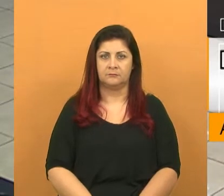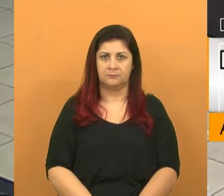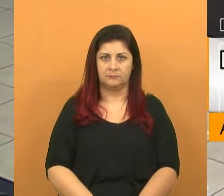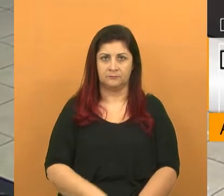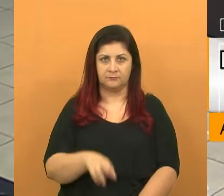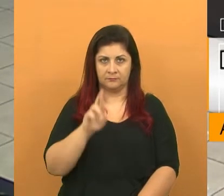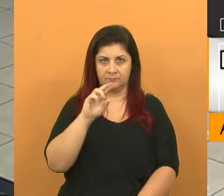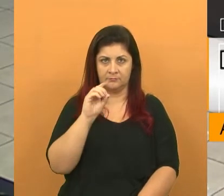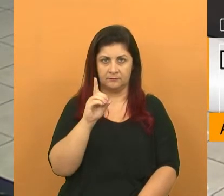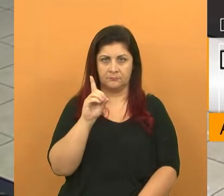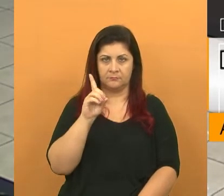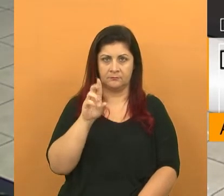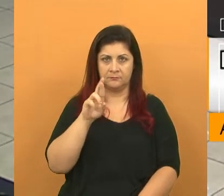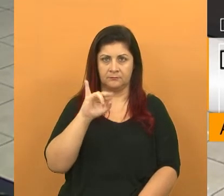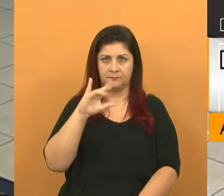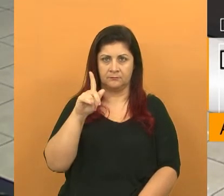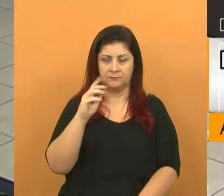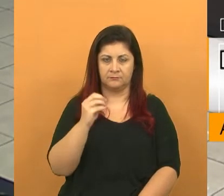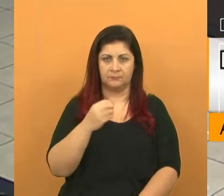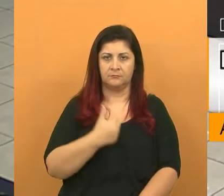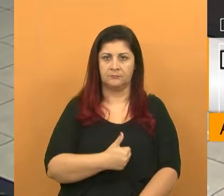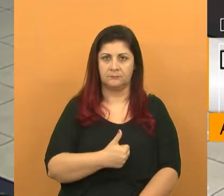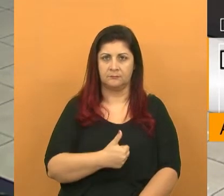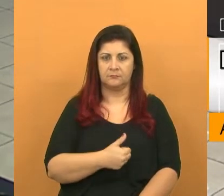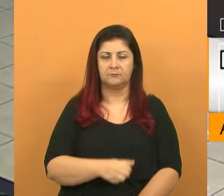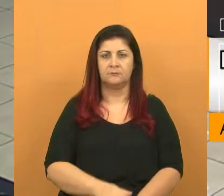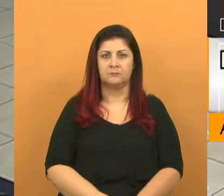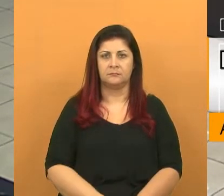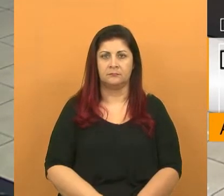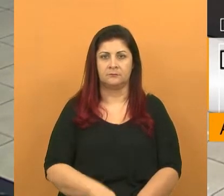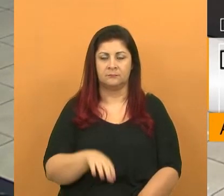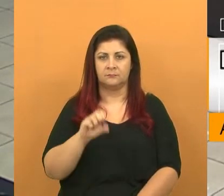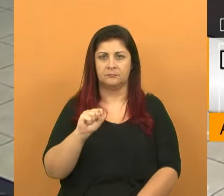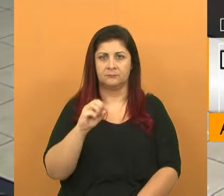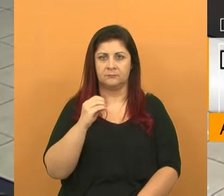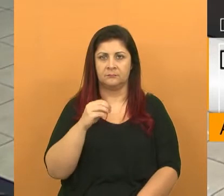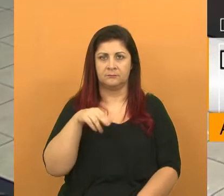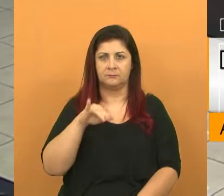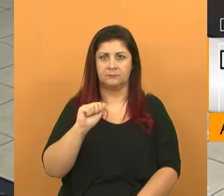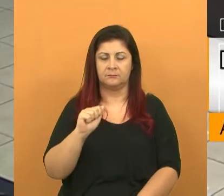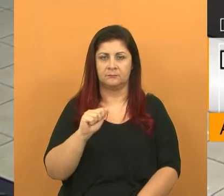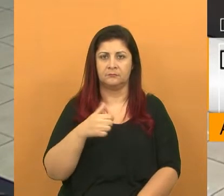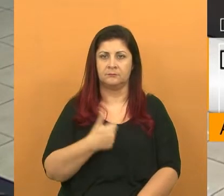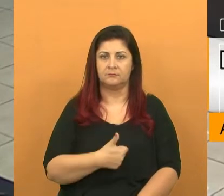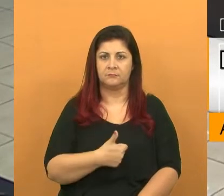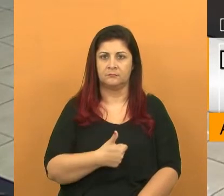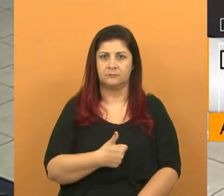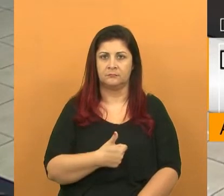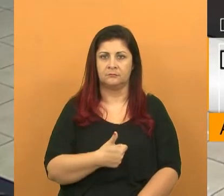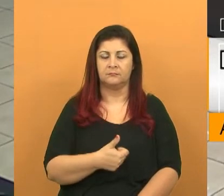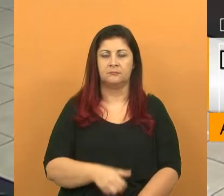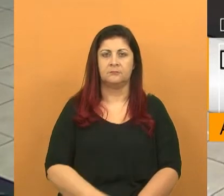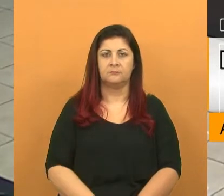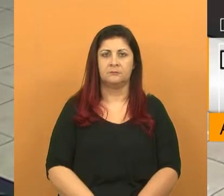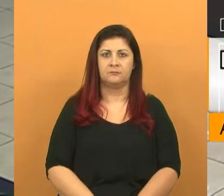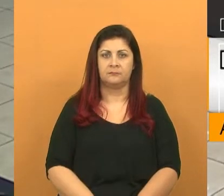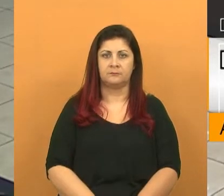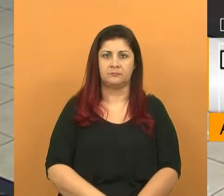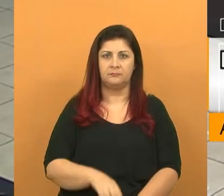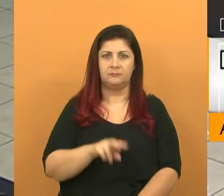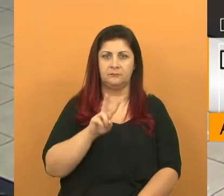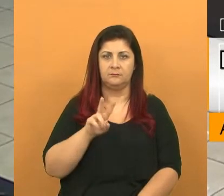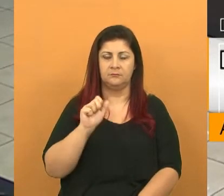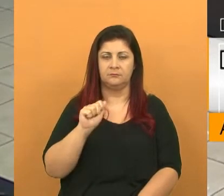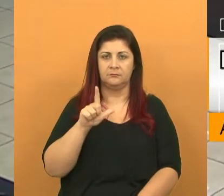vereador doutor rodrigo salomão favorável como volta a vereadora sônia patas da amizade favorável como vota o vereador valmir